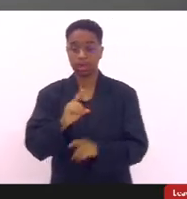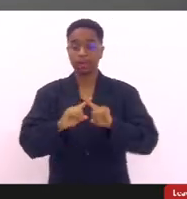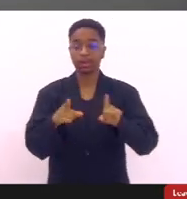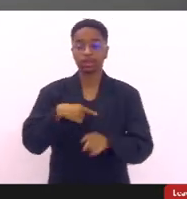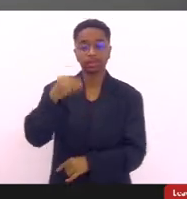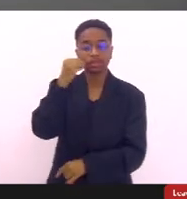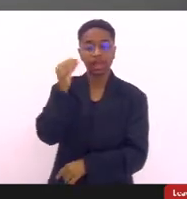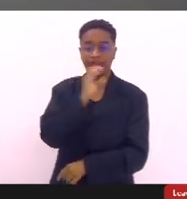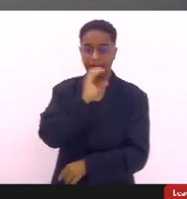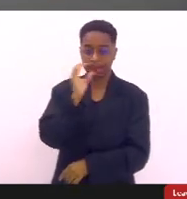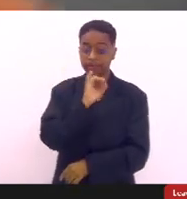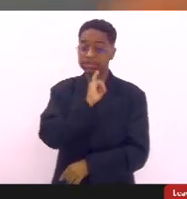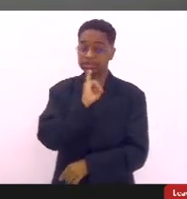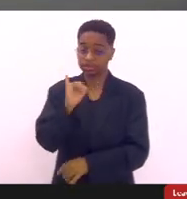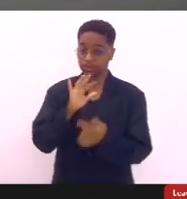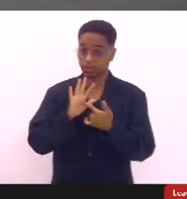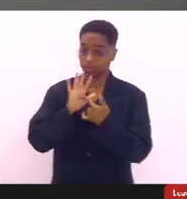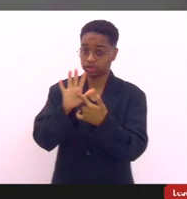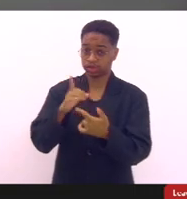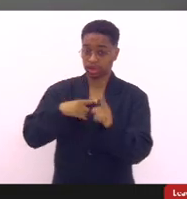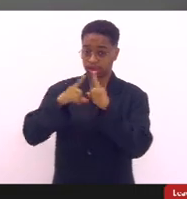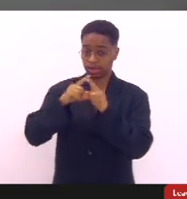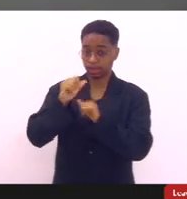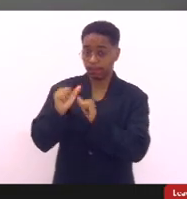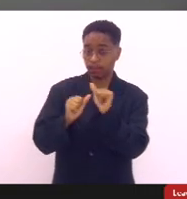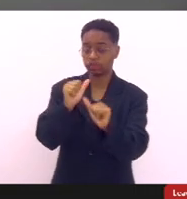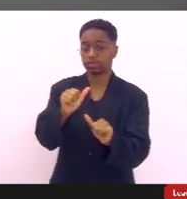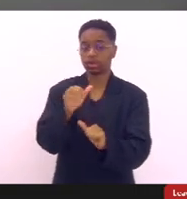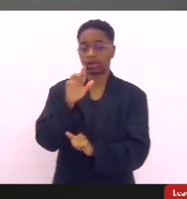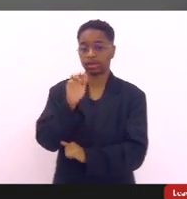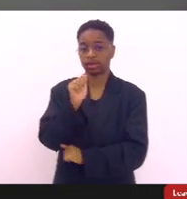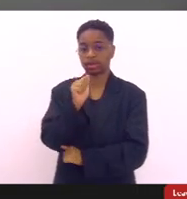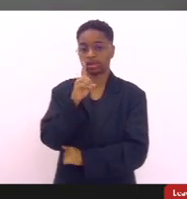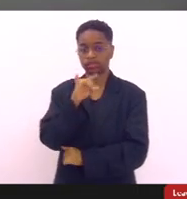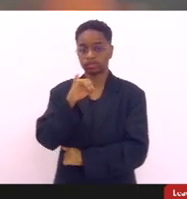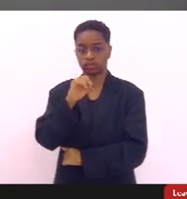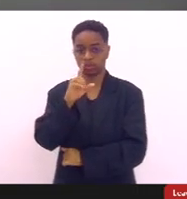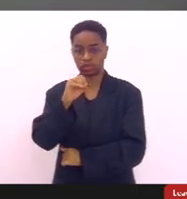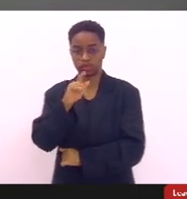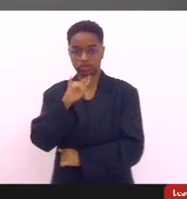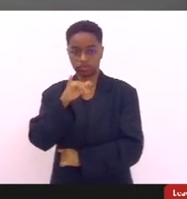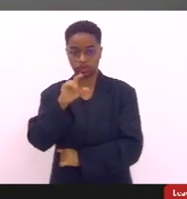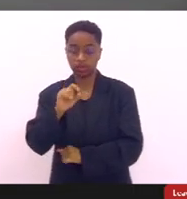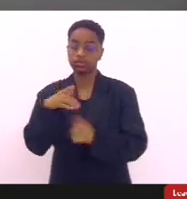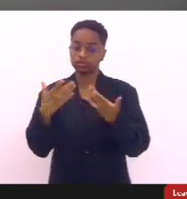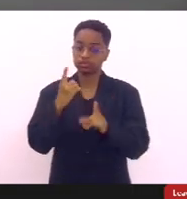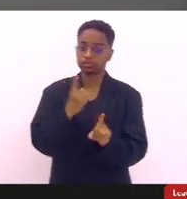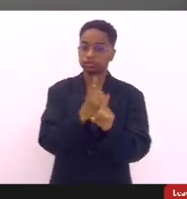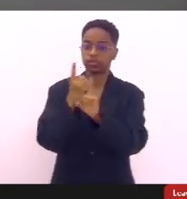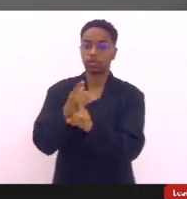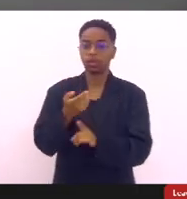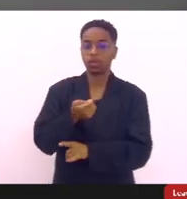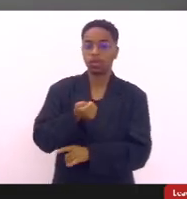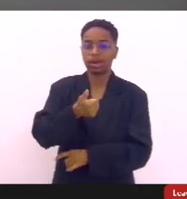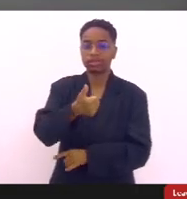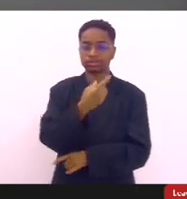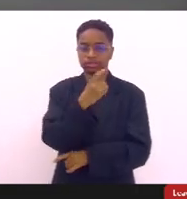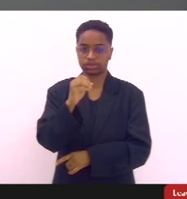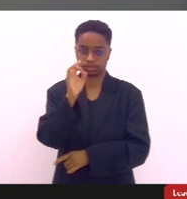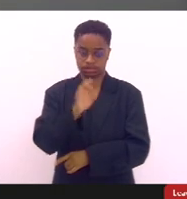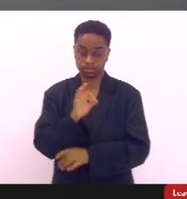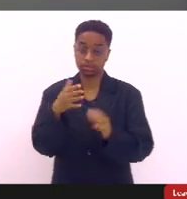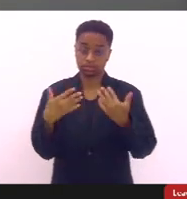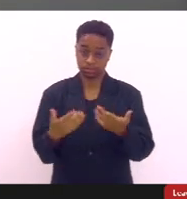teste rápido molecular se eles apresentarem alguma alteração radiológica. Aí você detecta quase 100% dos casos existentes. E, ao